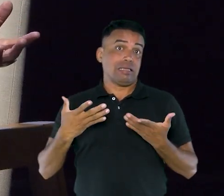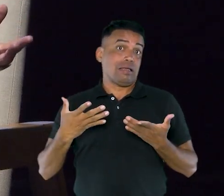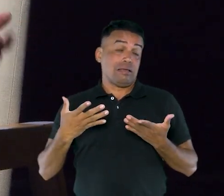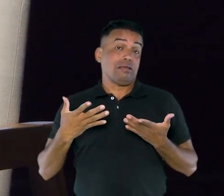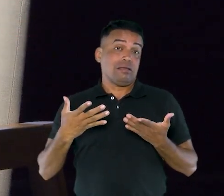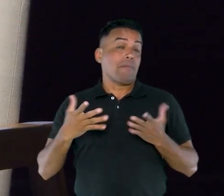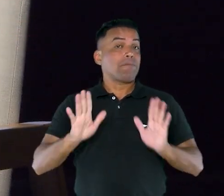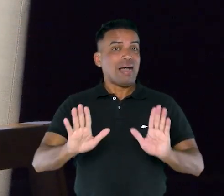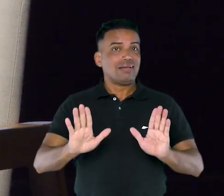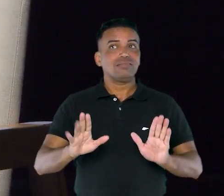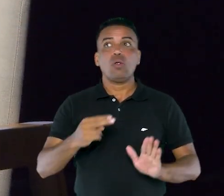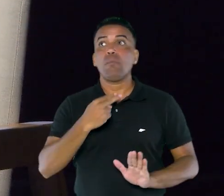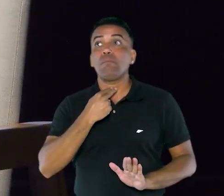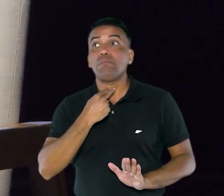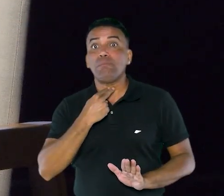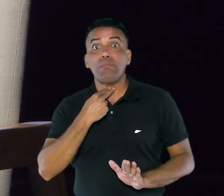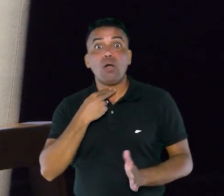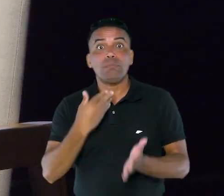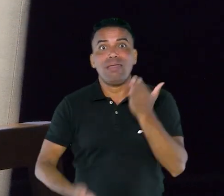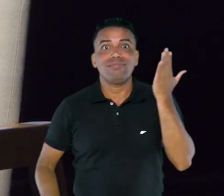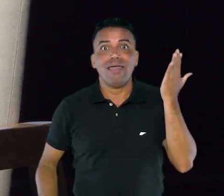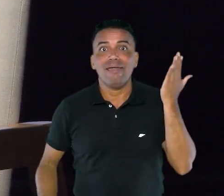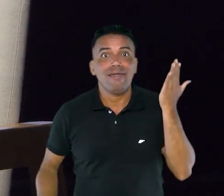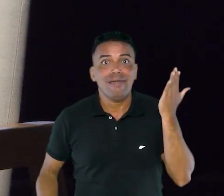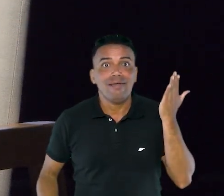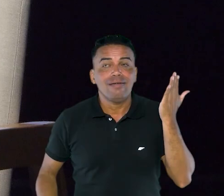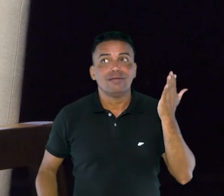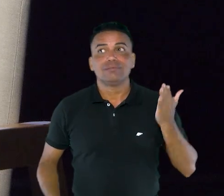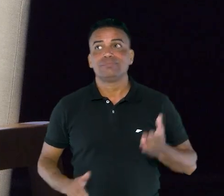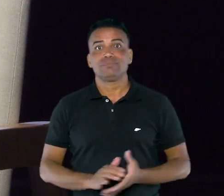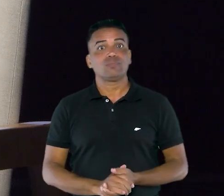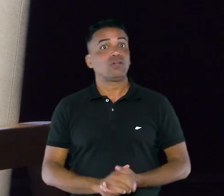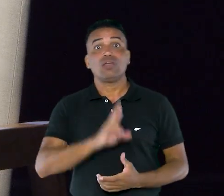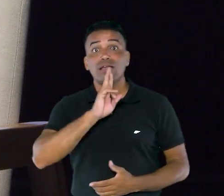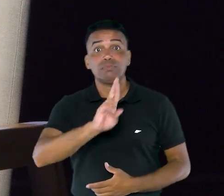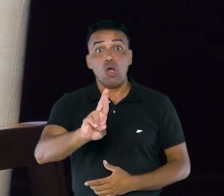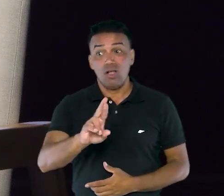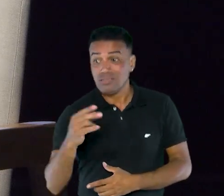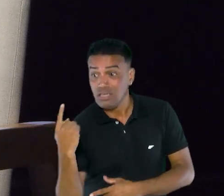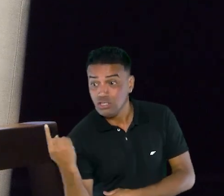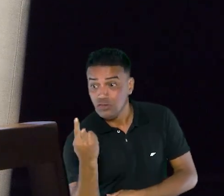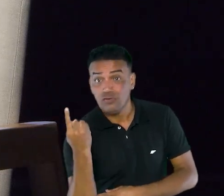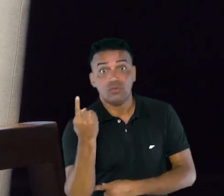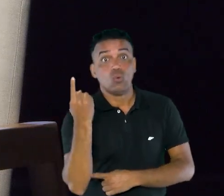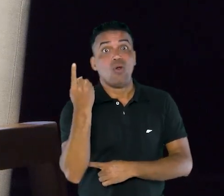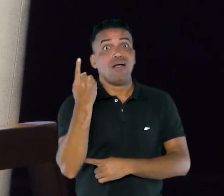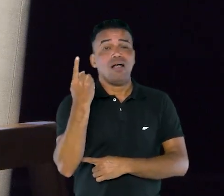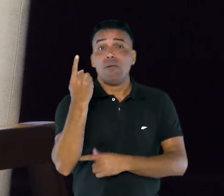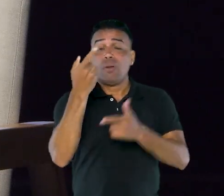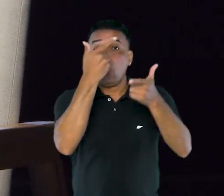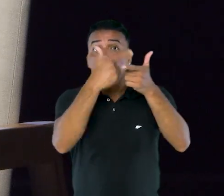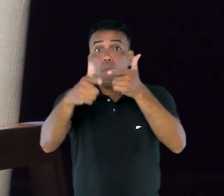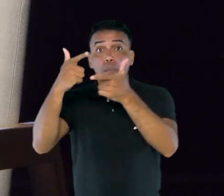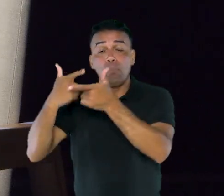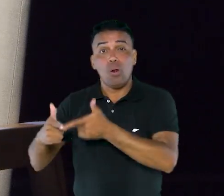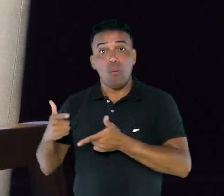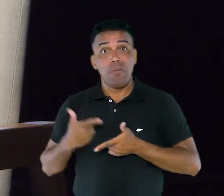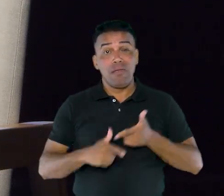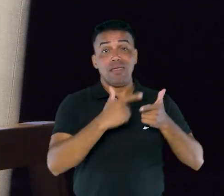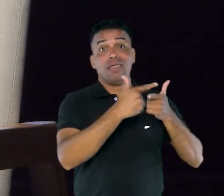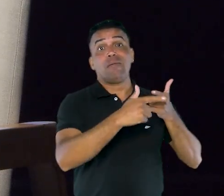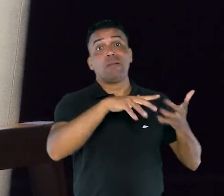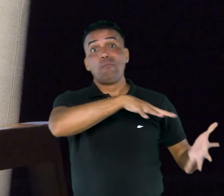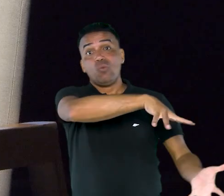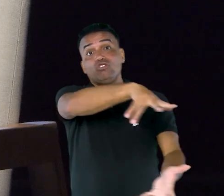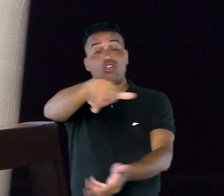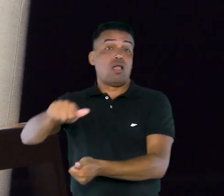navegar nesse mundo. Mas a gente não pode perder de vista que não existe solução individual para o dilema no qual a gente